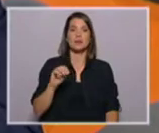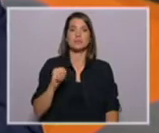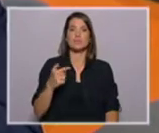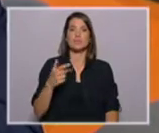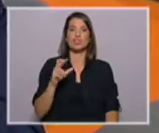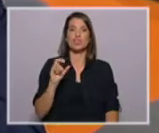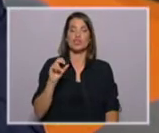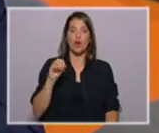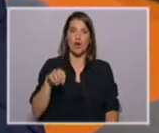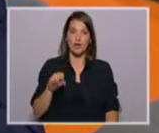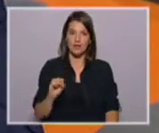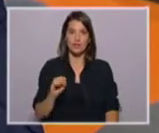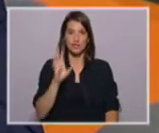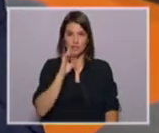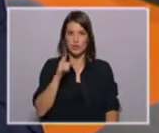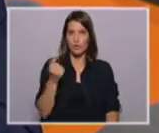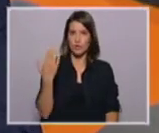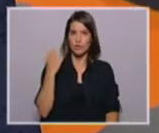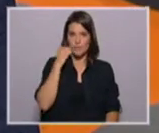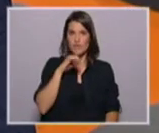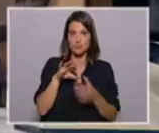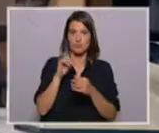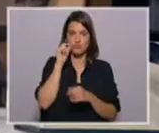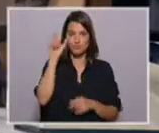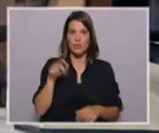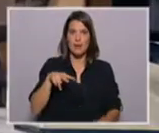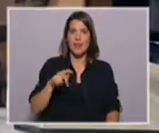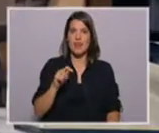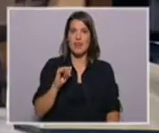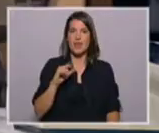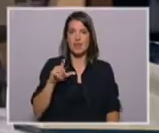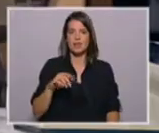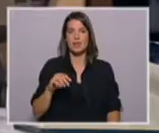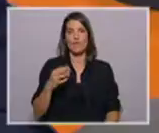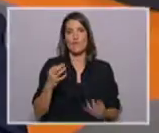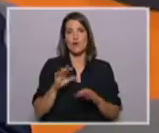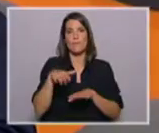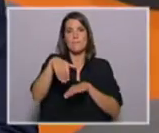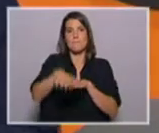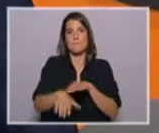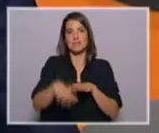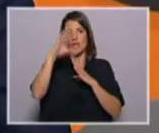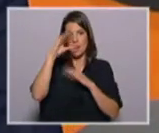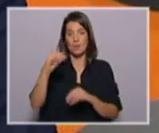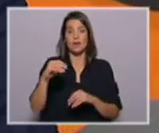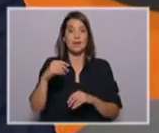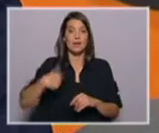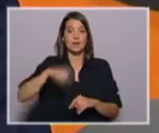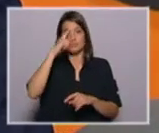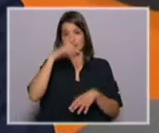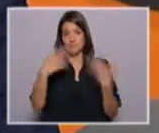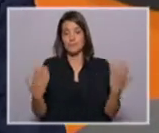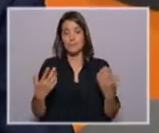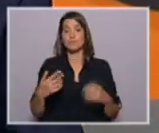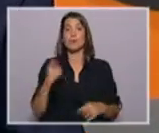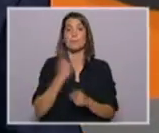ainda relativamente recente, do Neil Armstrong, não é? Porque ninguém diria que o mesmo ator que tinha feito o La La